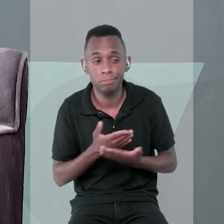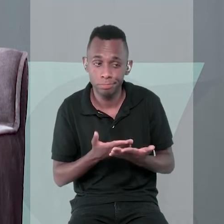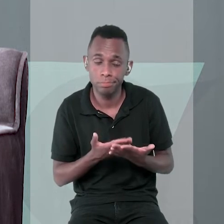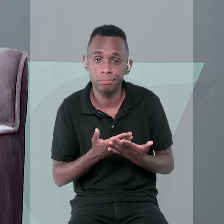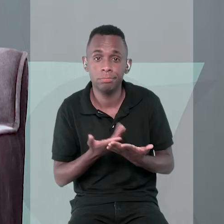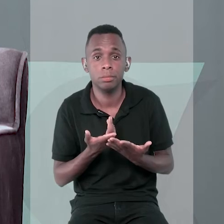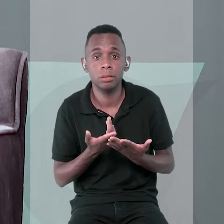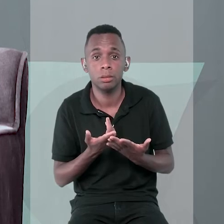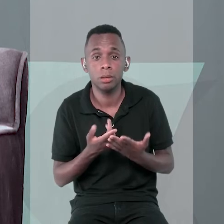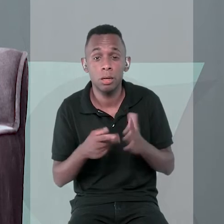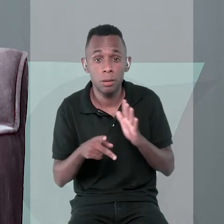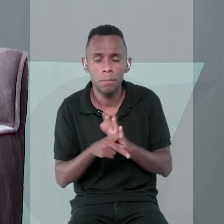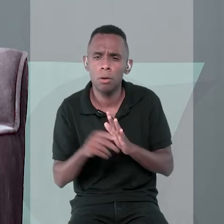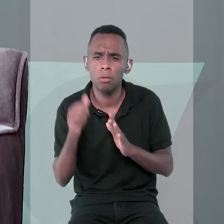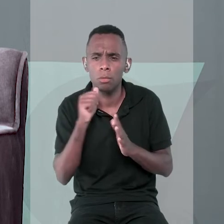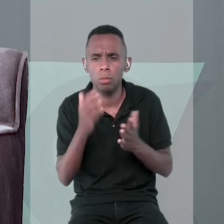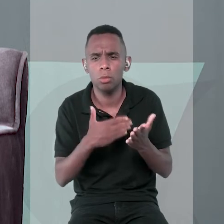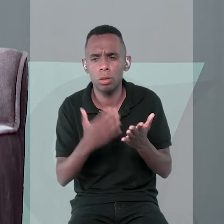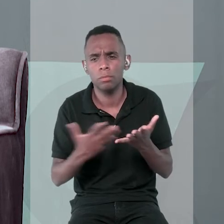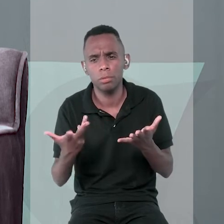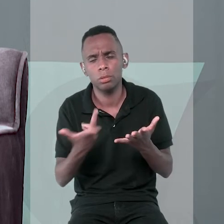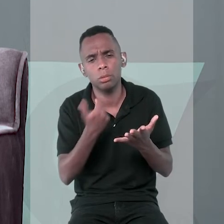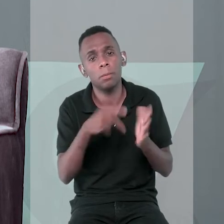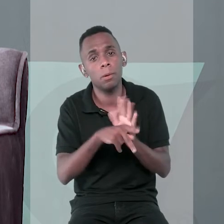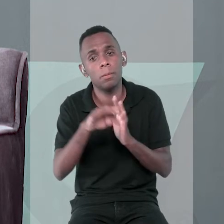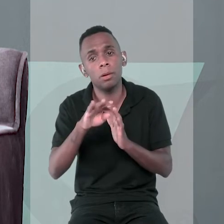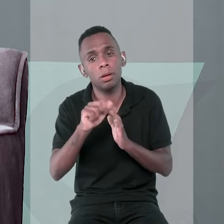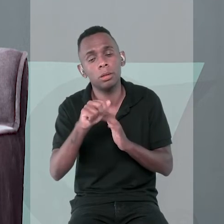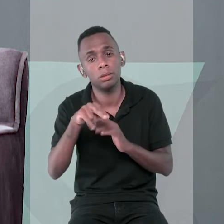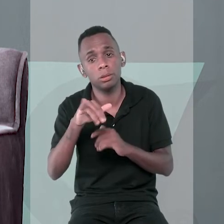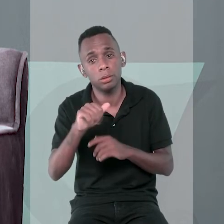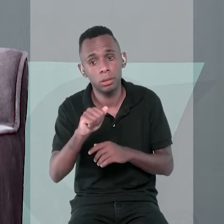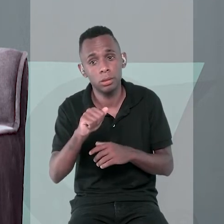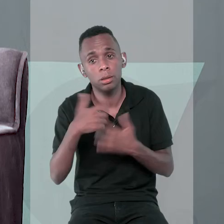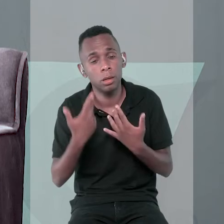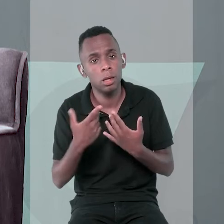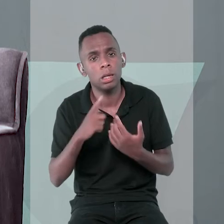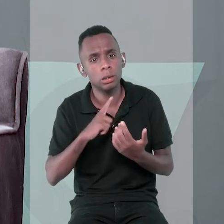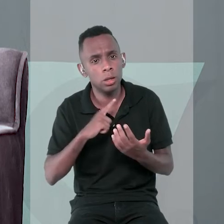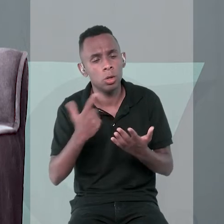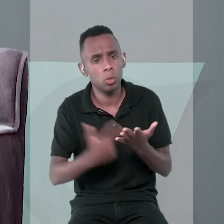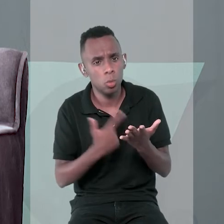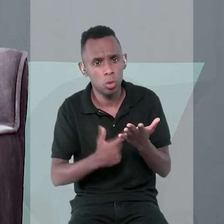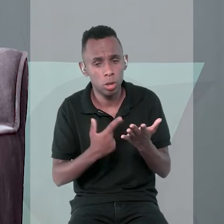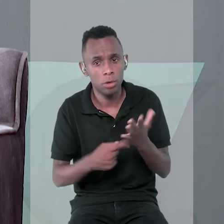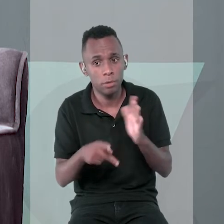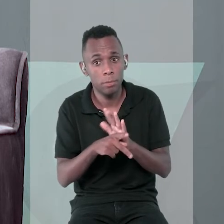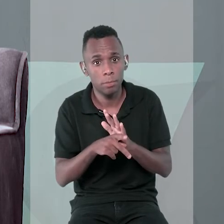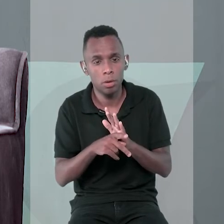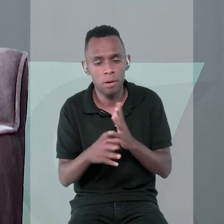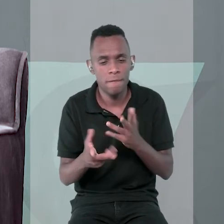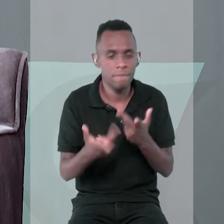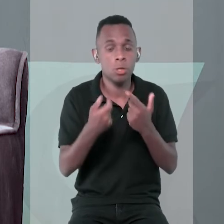E até na iconografia tem um livro maravilhoso, que é da Tânia Morim Machado, que ela tem um livro que chama